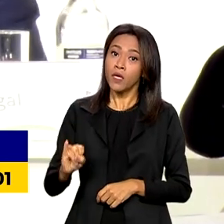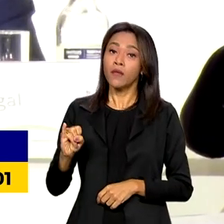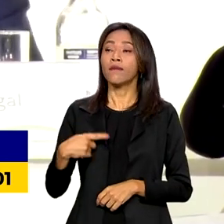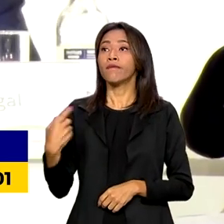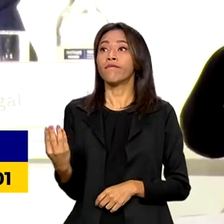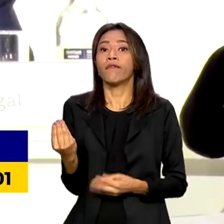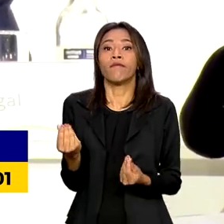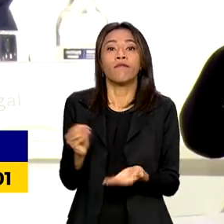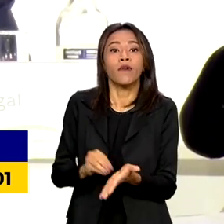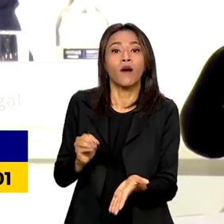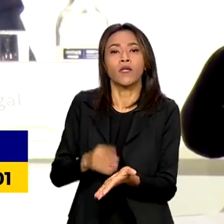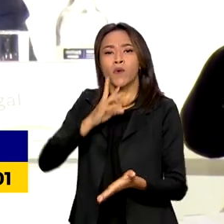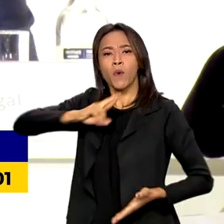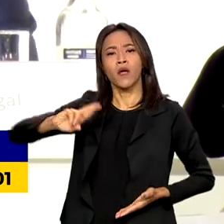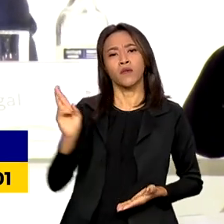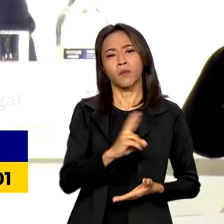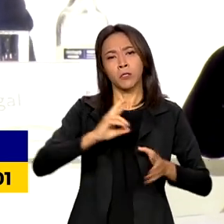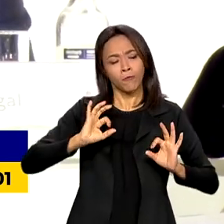FMI.